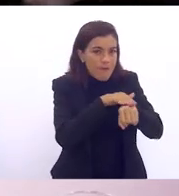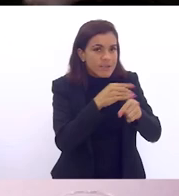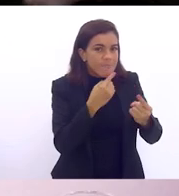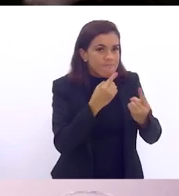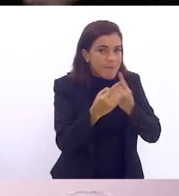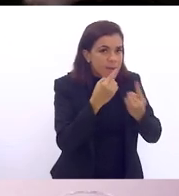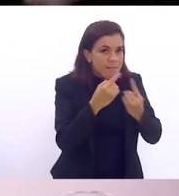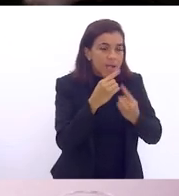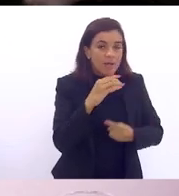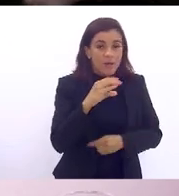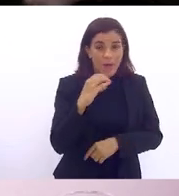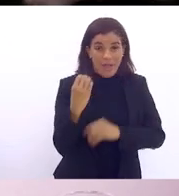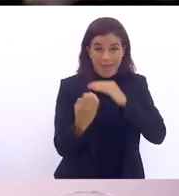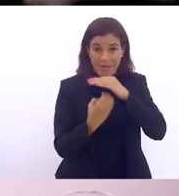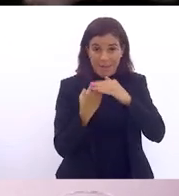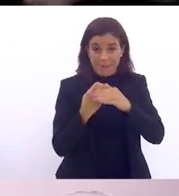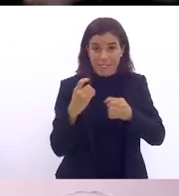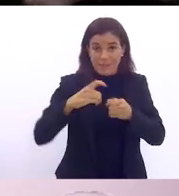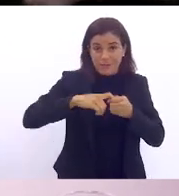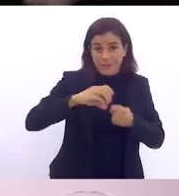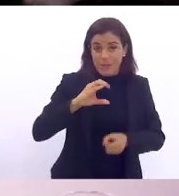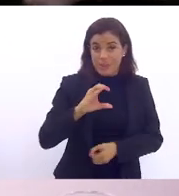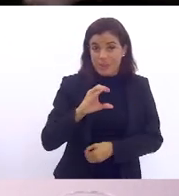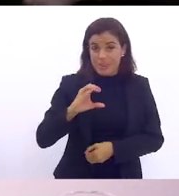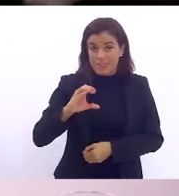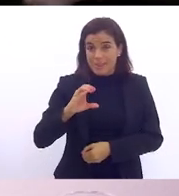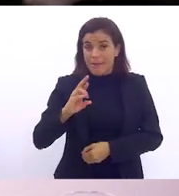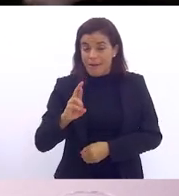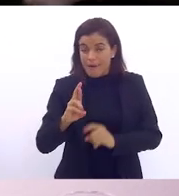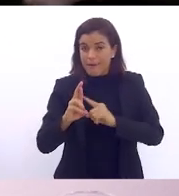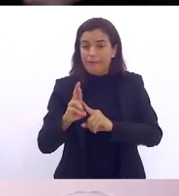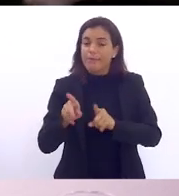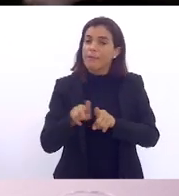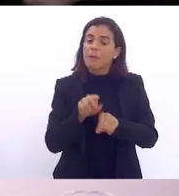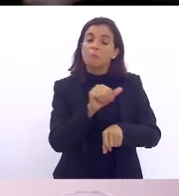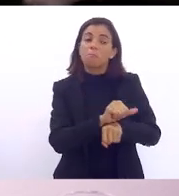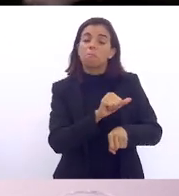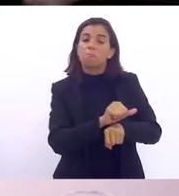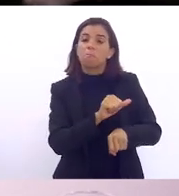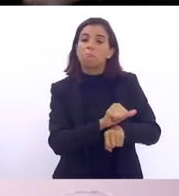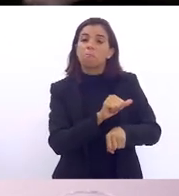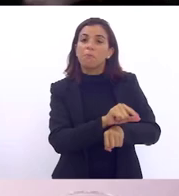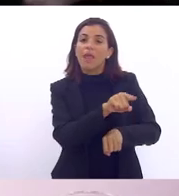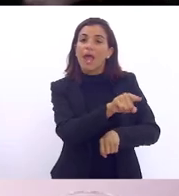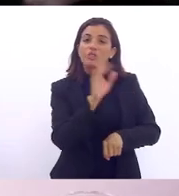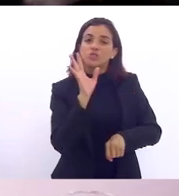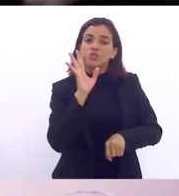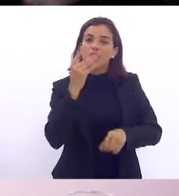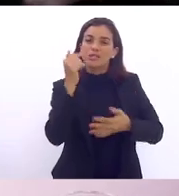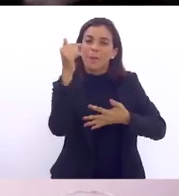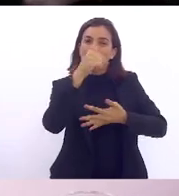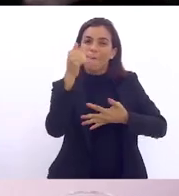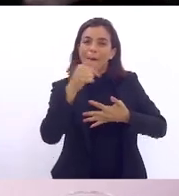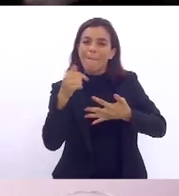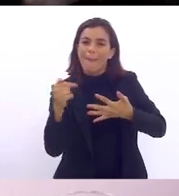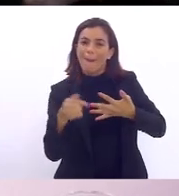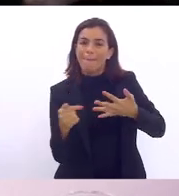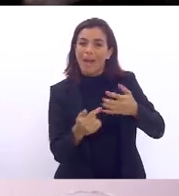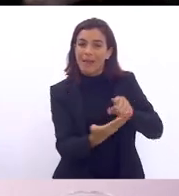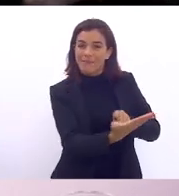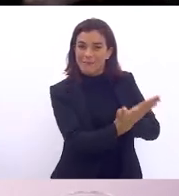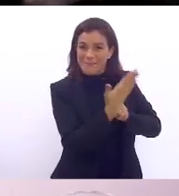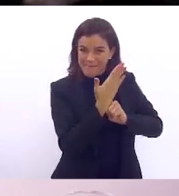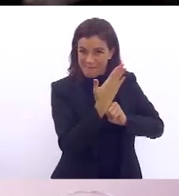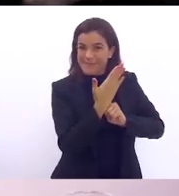CCR estou ainda aguardando informações que ela vai apresentar Eh desejo a concessionária